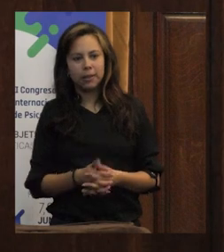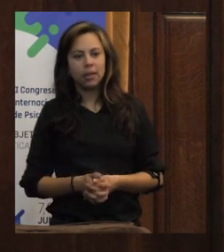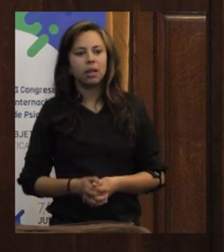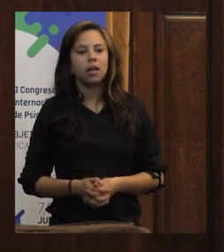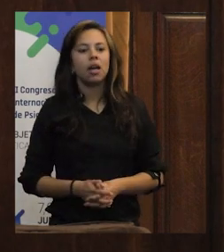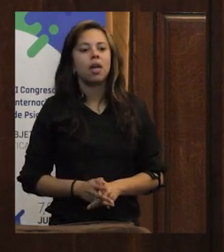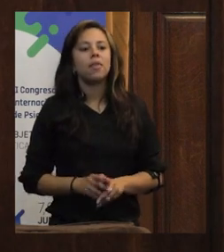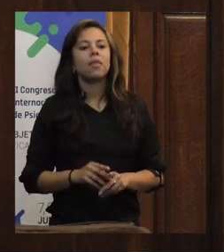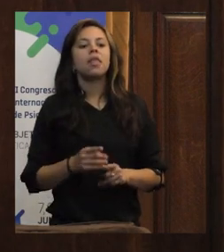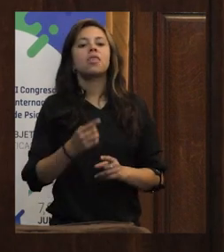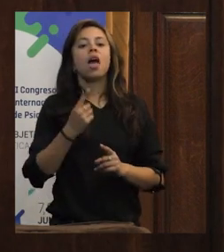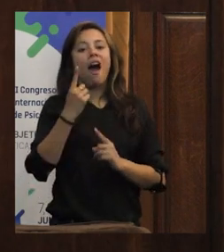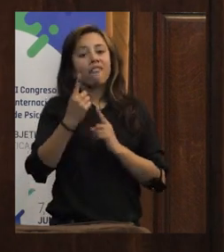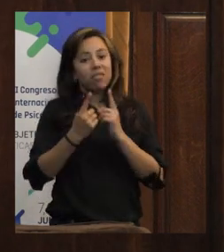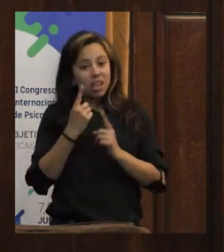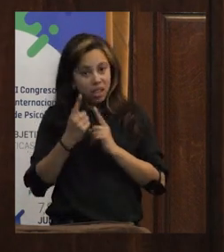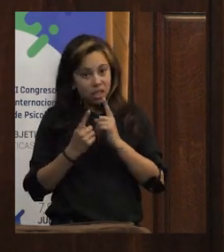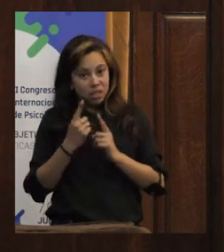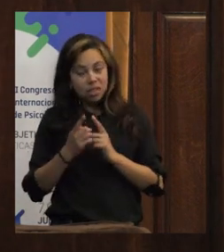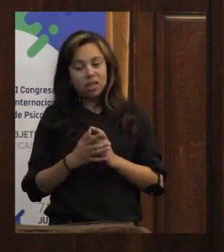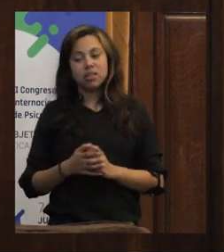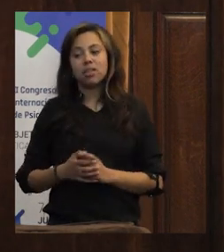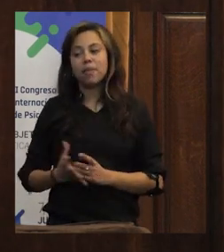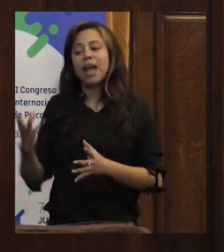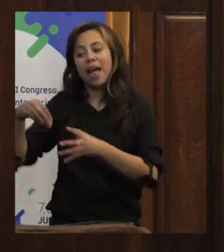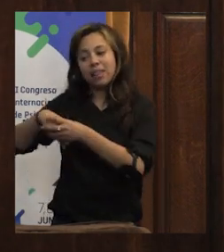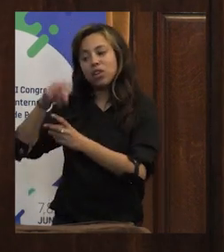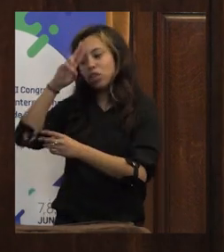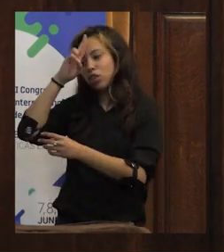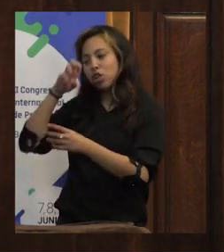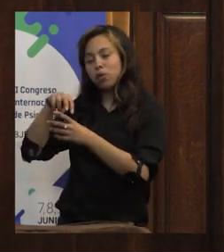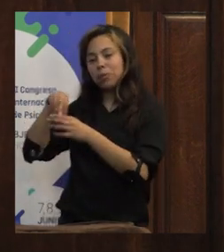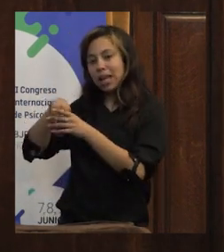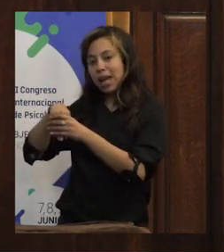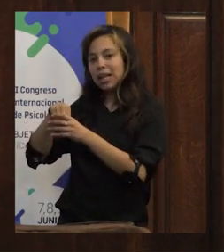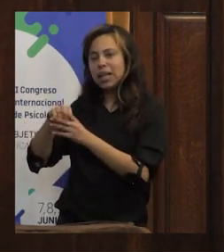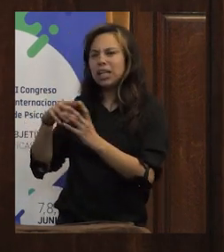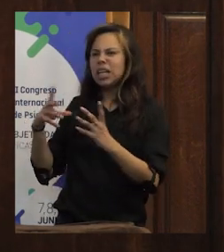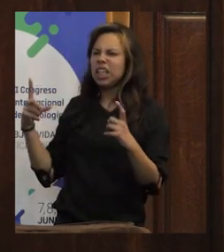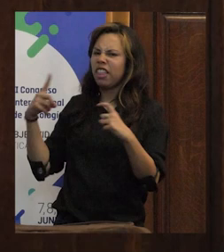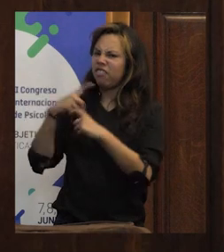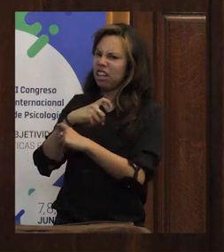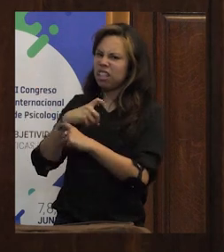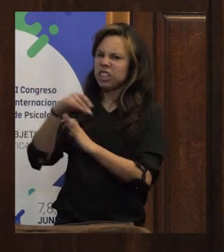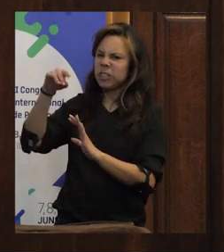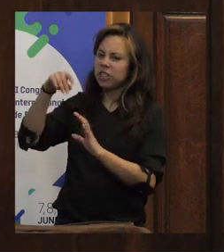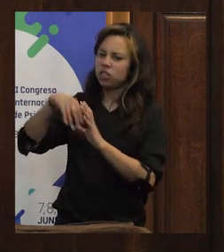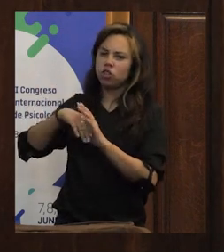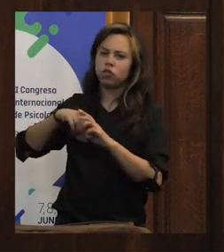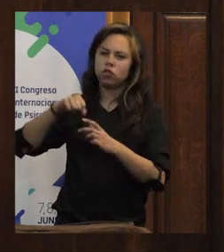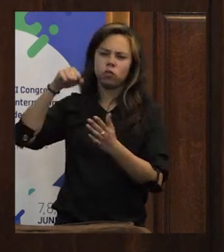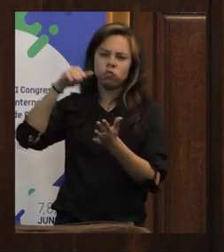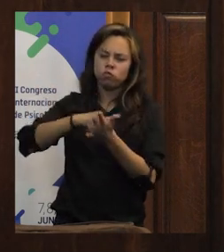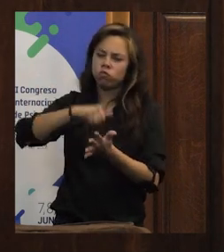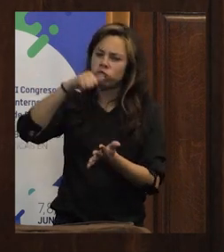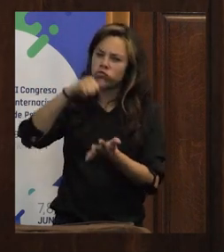se encontra são estruturas hierárquicas com muito poder, com muito